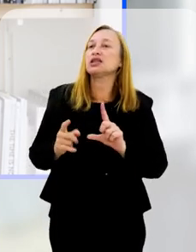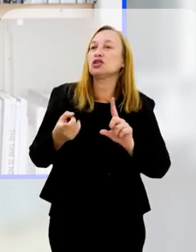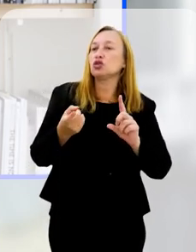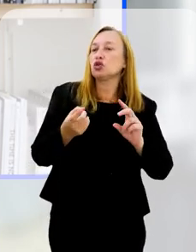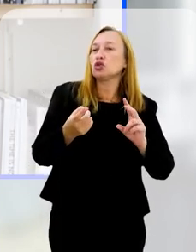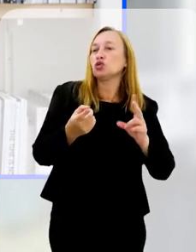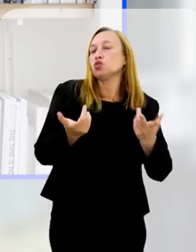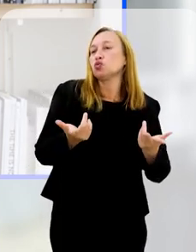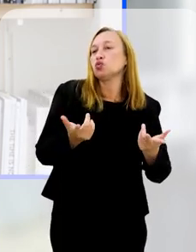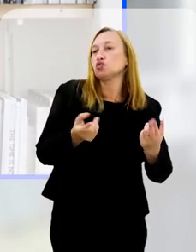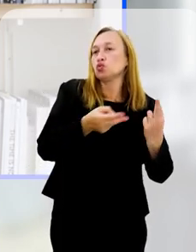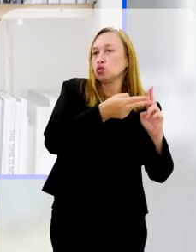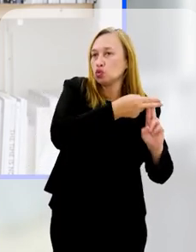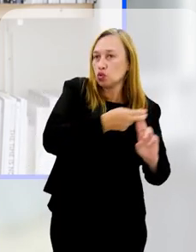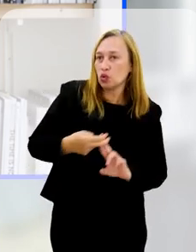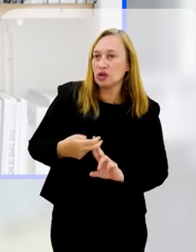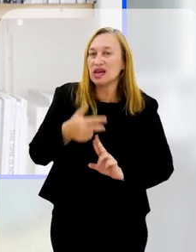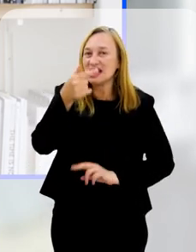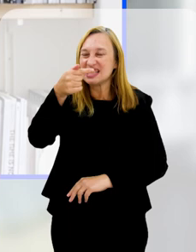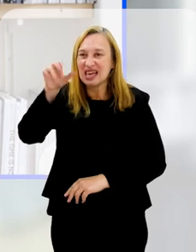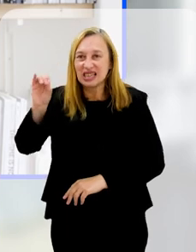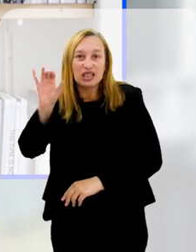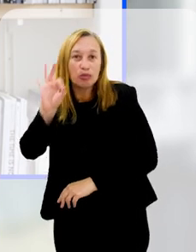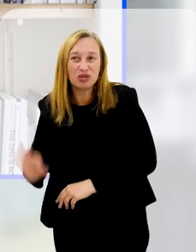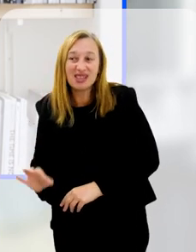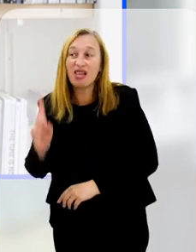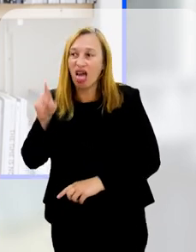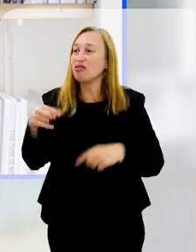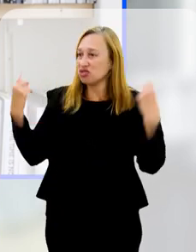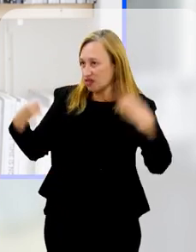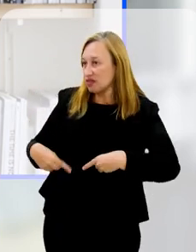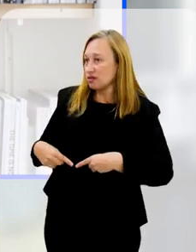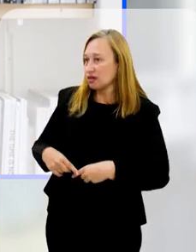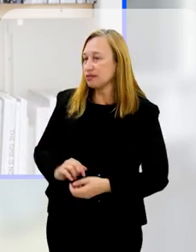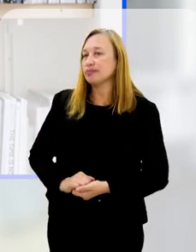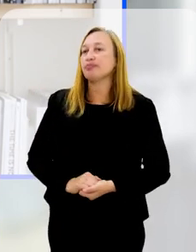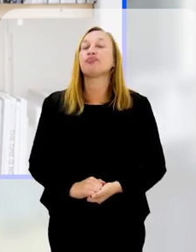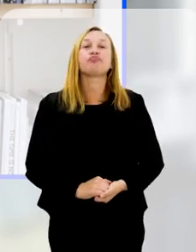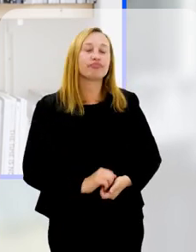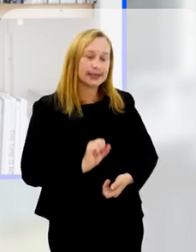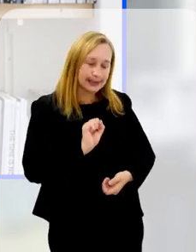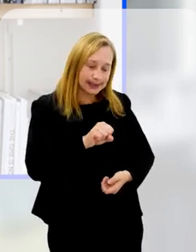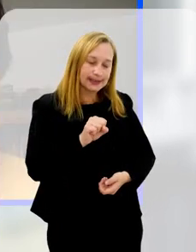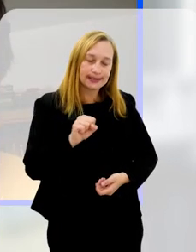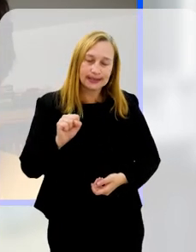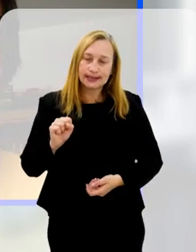de 2020, 70% da população brasileira. É um desafio, né?